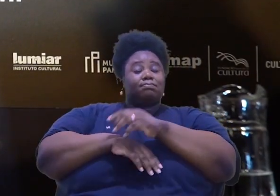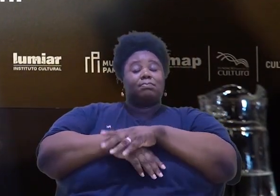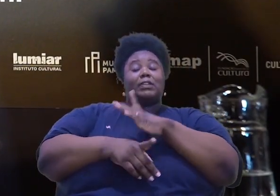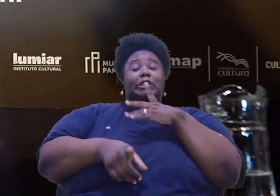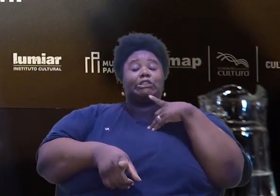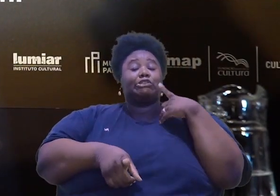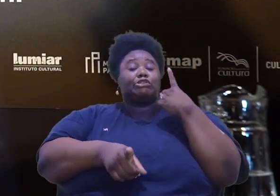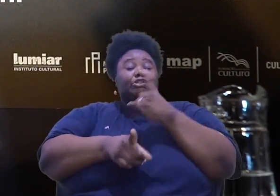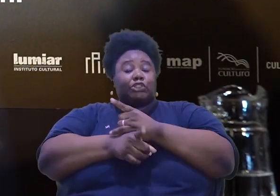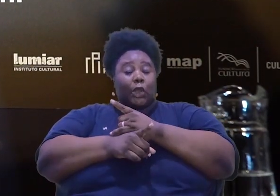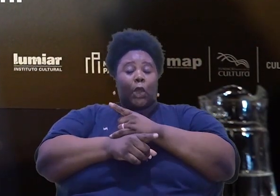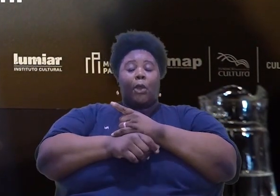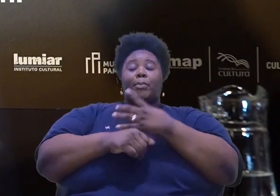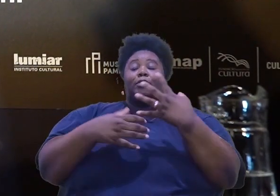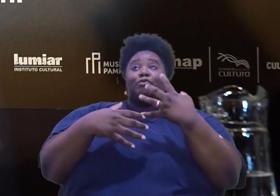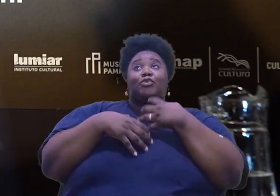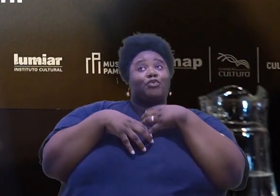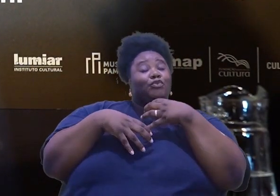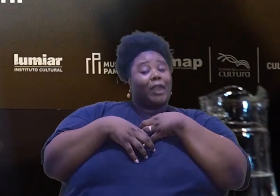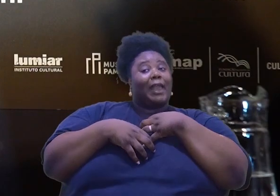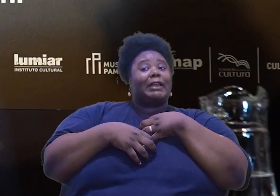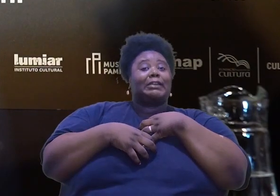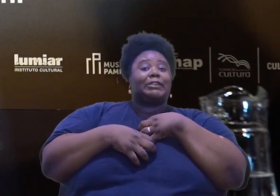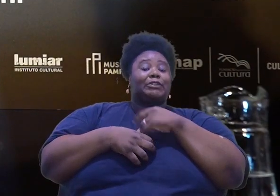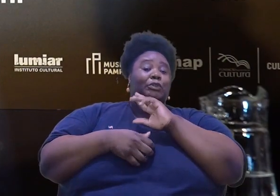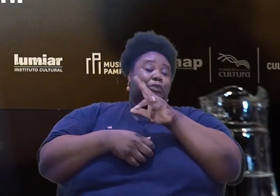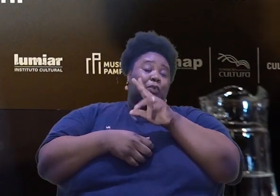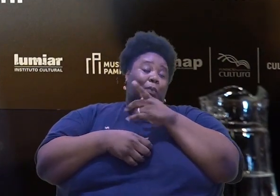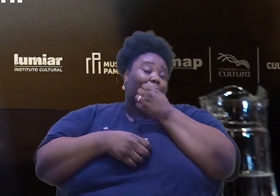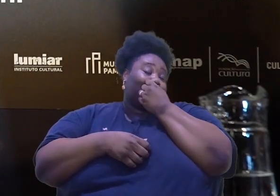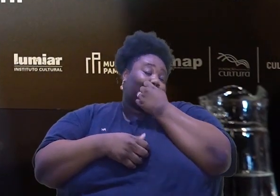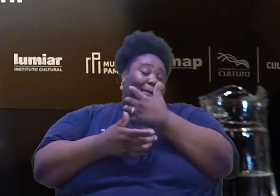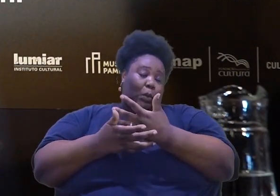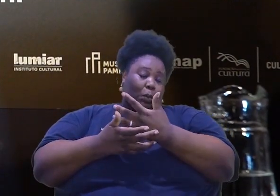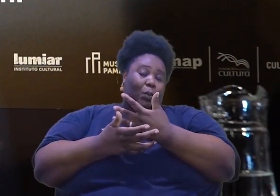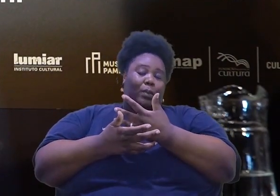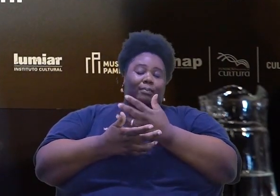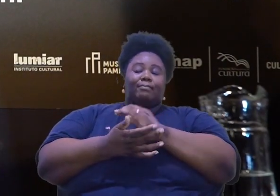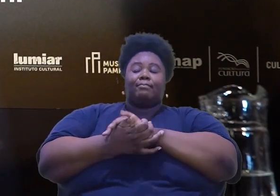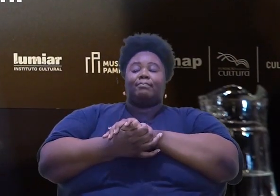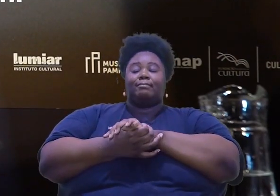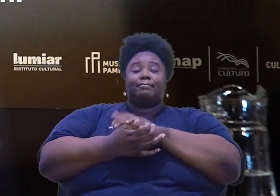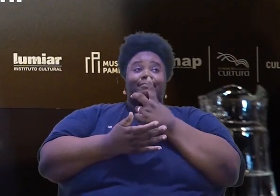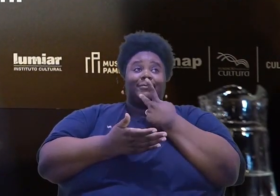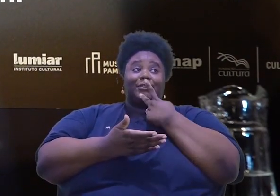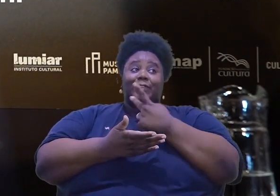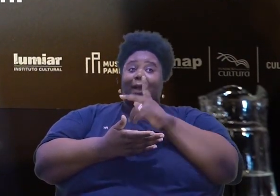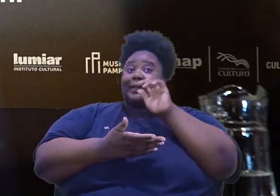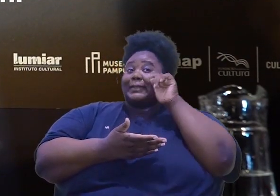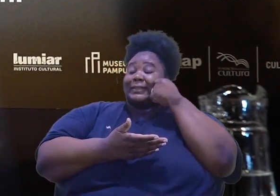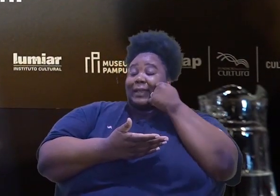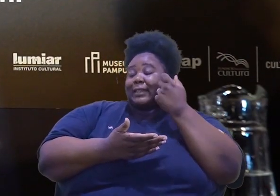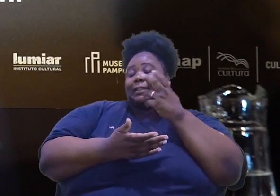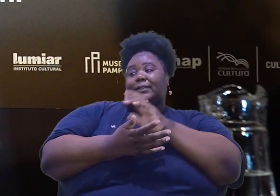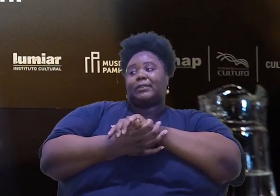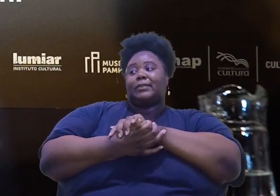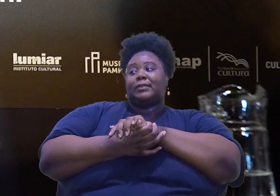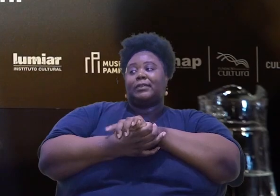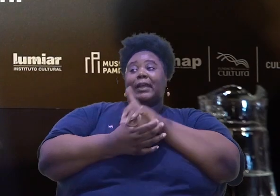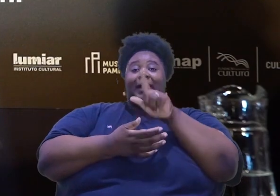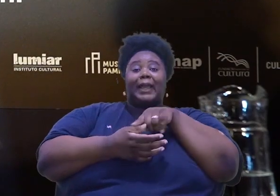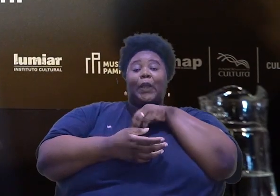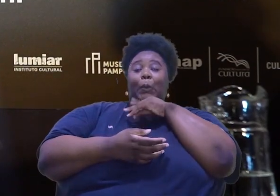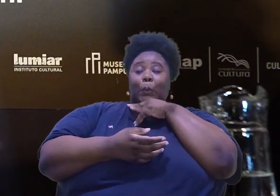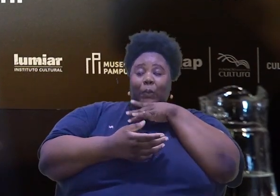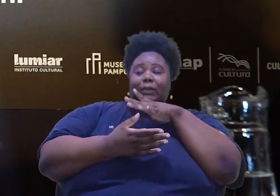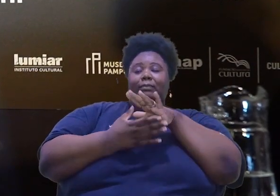descobre, às vezes, de uma maneira não positiva, né? Essa afirmação da negritude, esse orgulho étnico